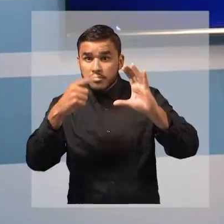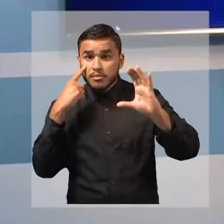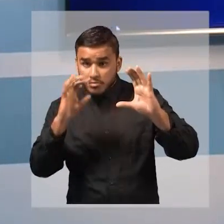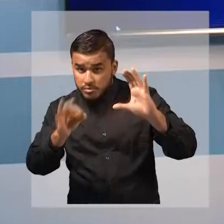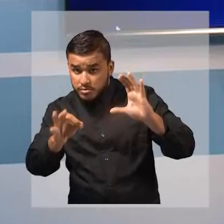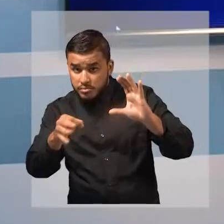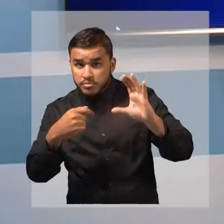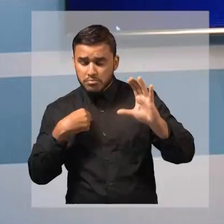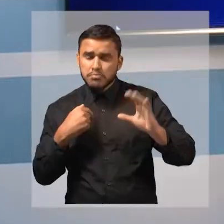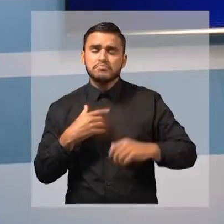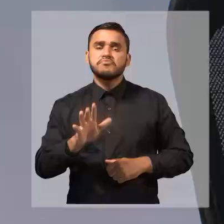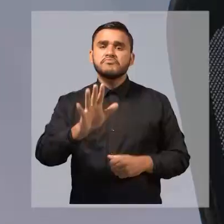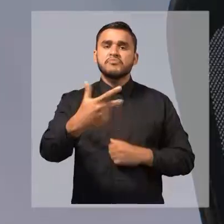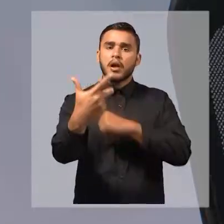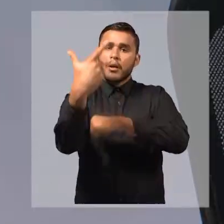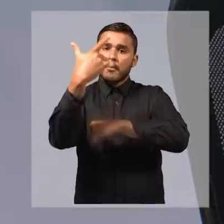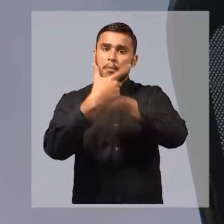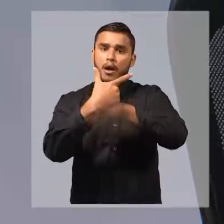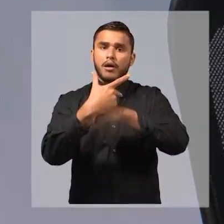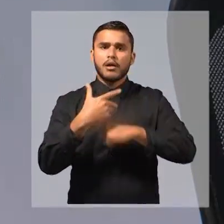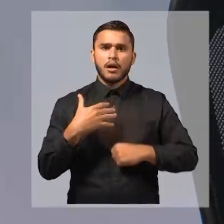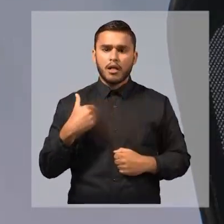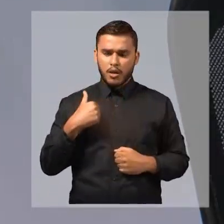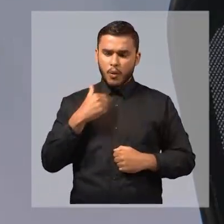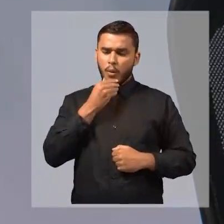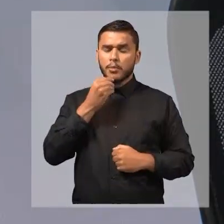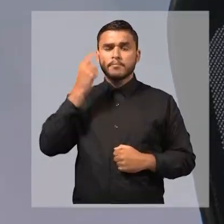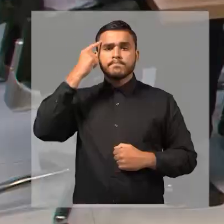tinha a intenção mesmo de fazer o que fez, né?